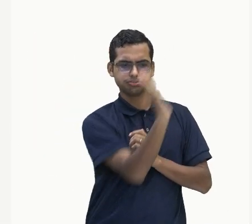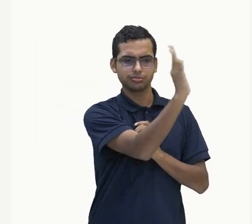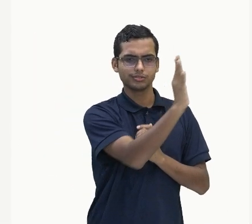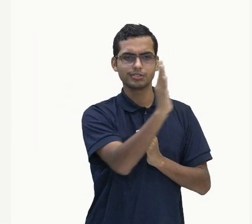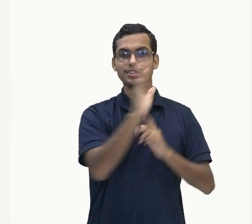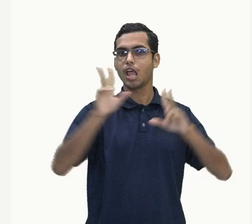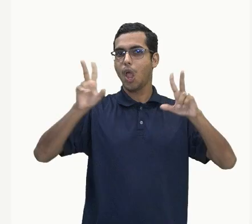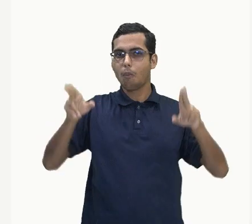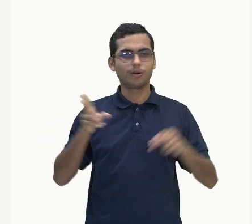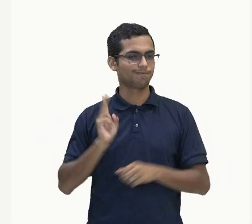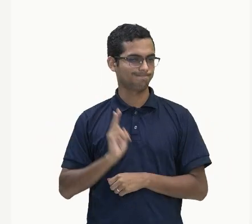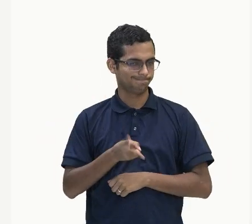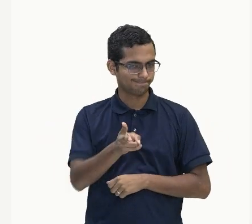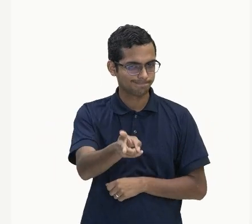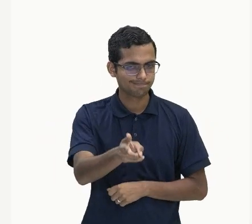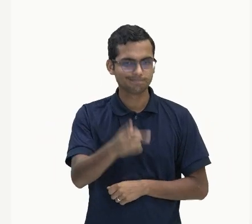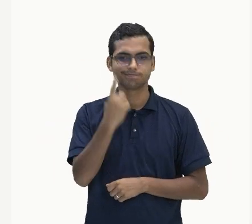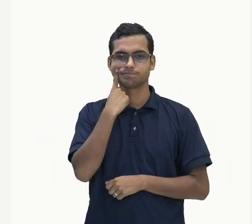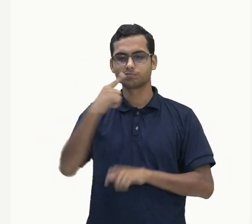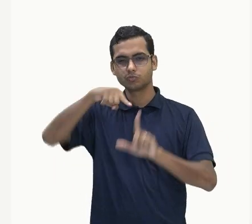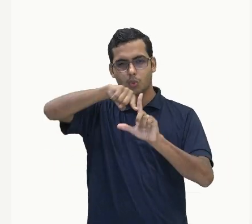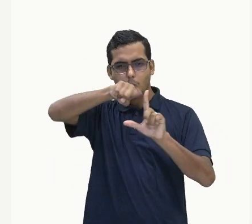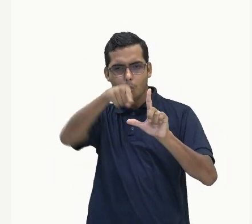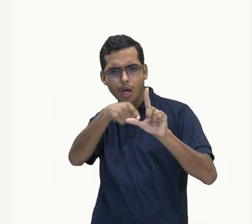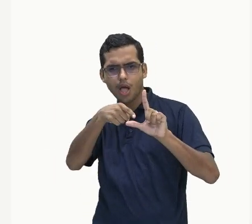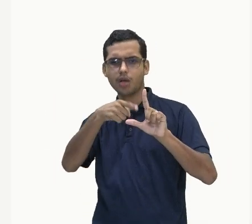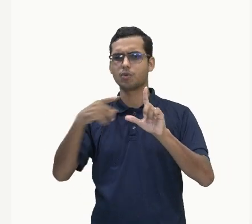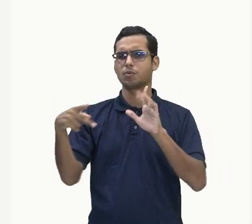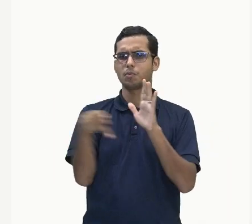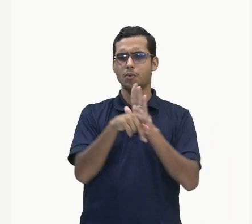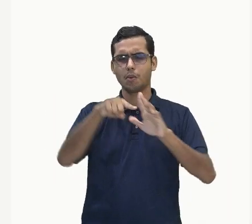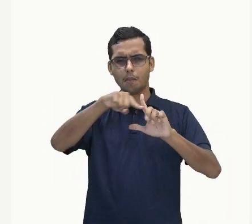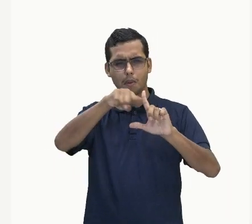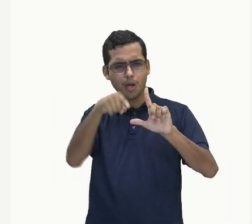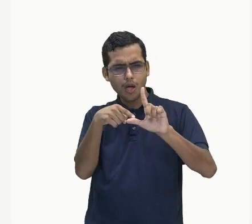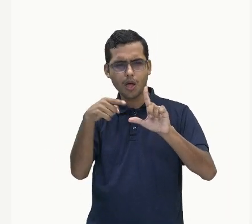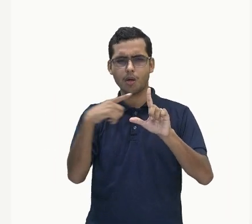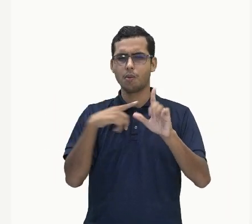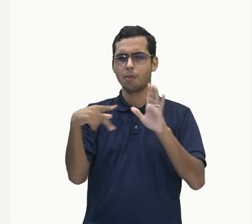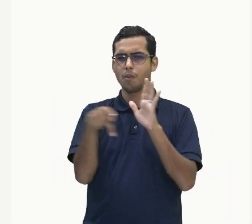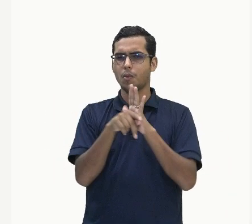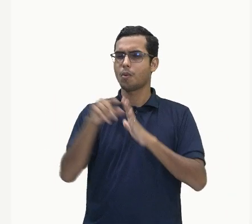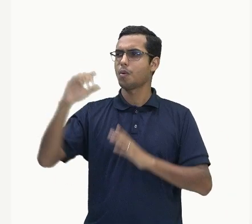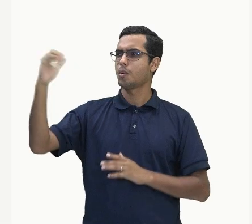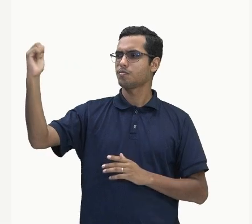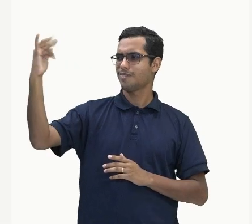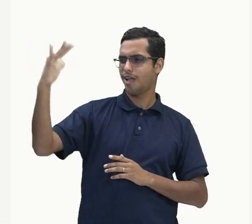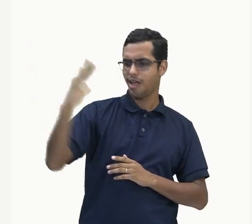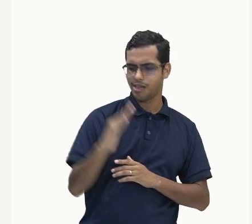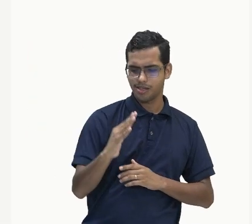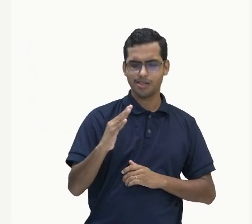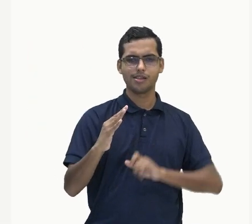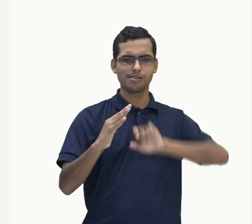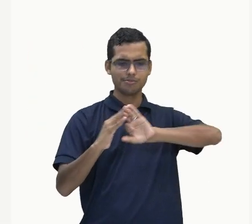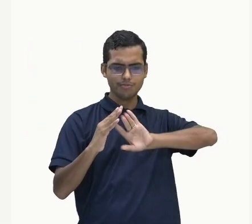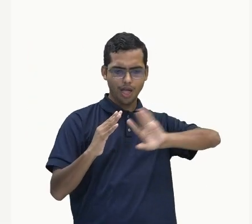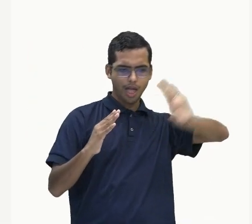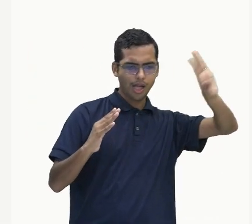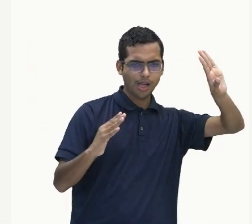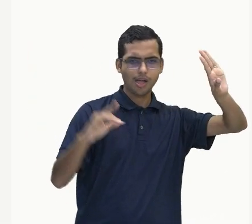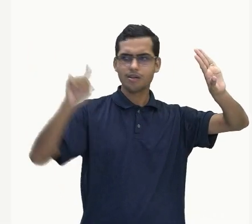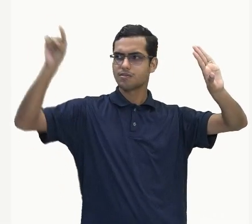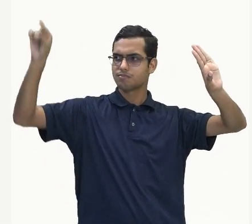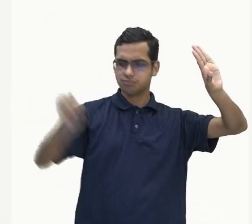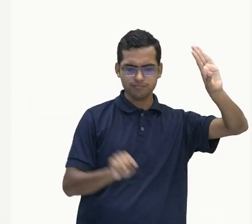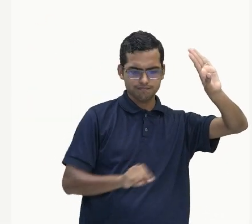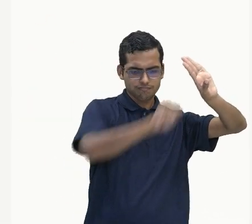esse ângulo aqui, ó, θi, que é o ângulo de incidência, formado entre o raio incidente e a reta normal, e o outro ângulo, o ângulo